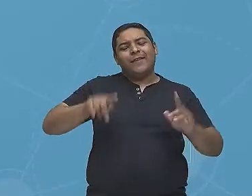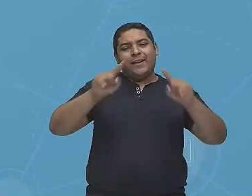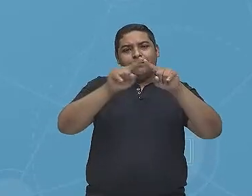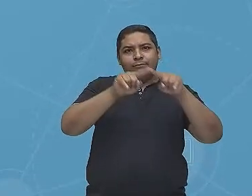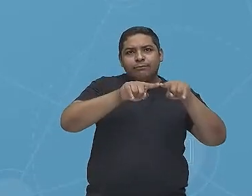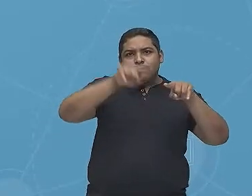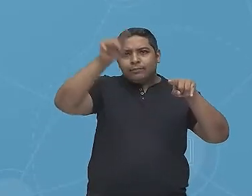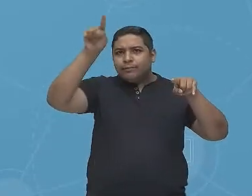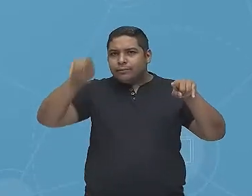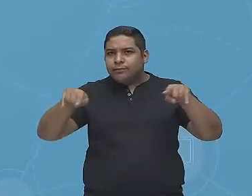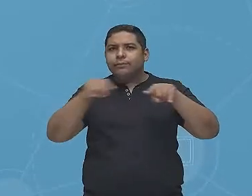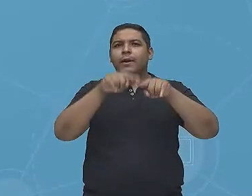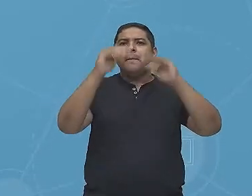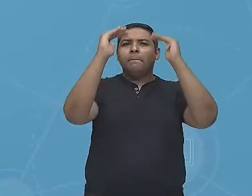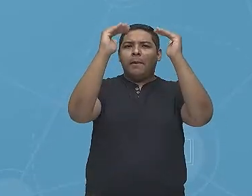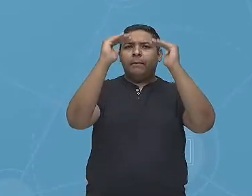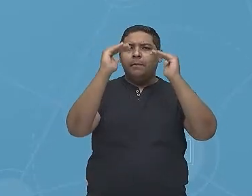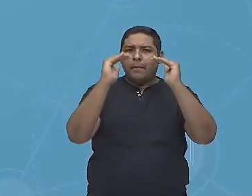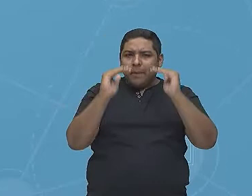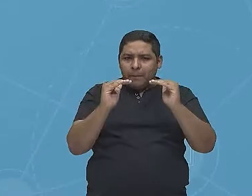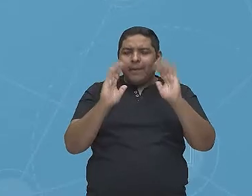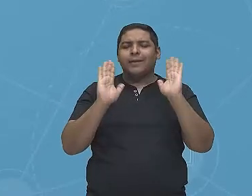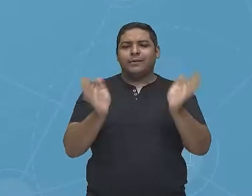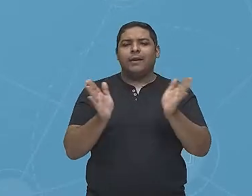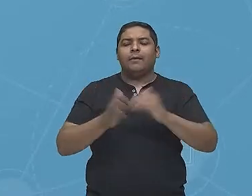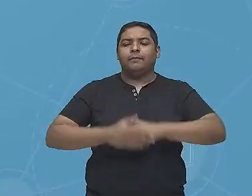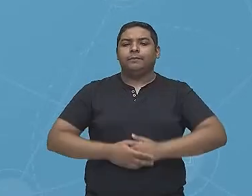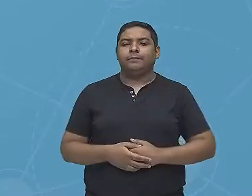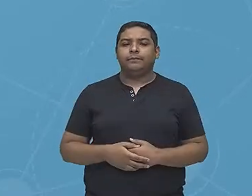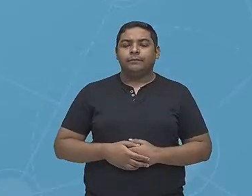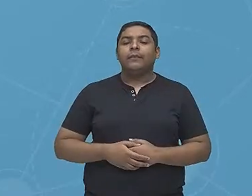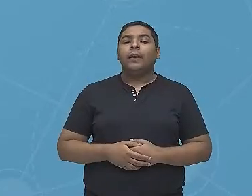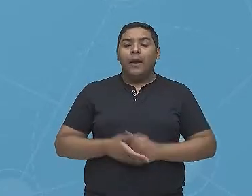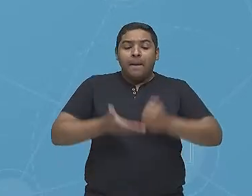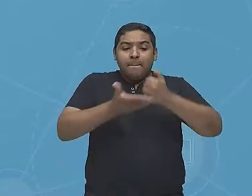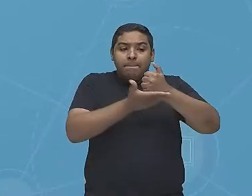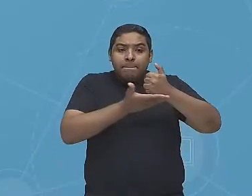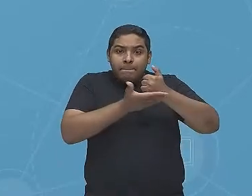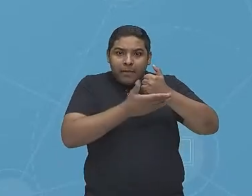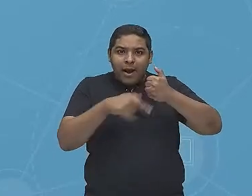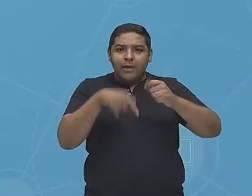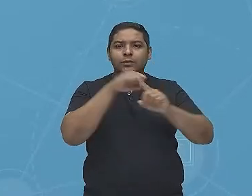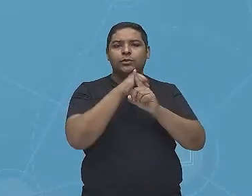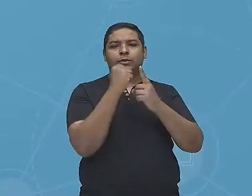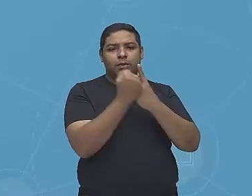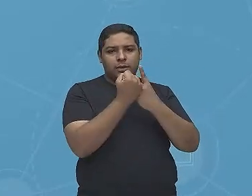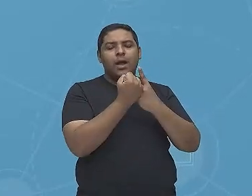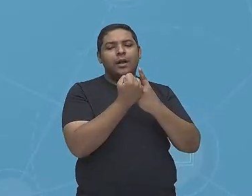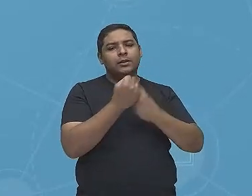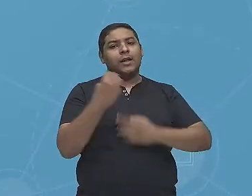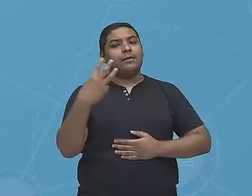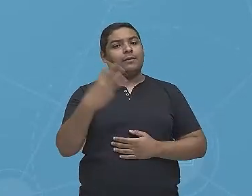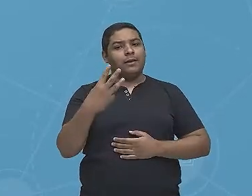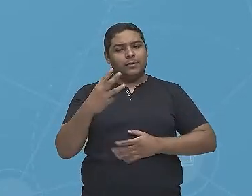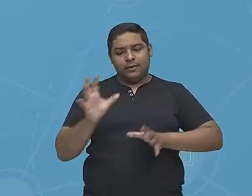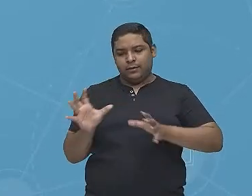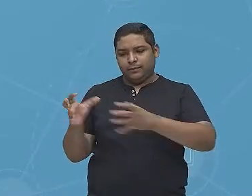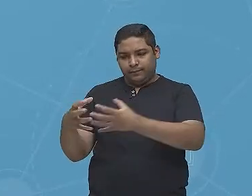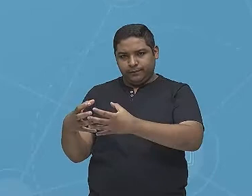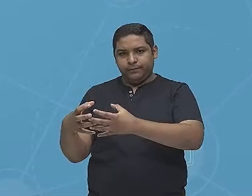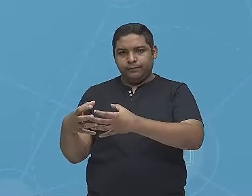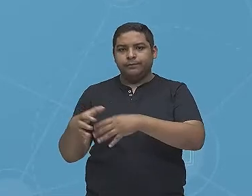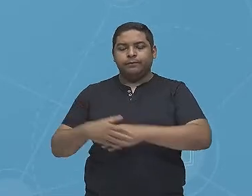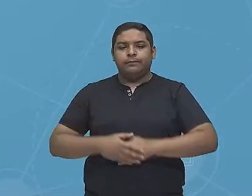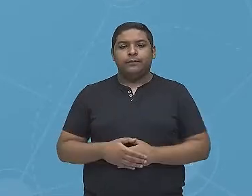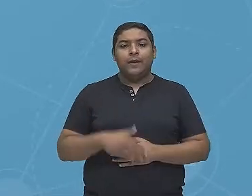a divisão dos estados. E vocês já devem ter visto que a base dessa sociedade era justamente o terceiro estado, ou seja, a camada